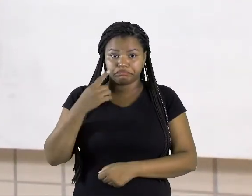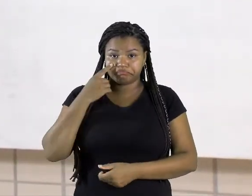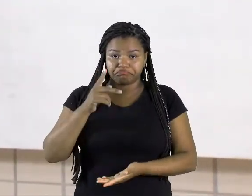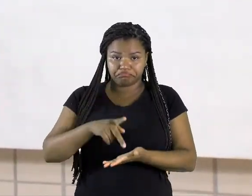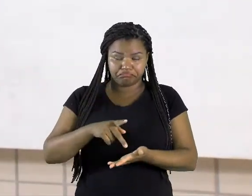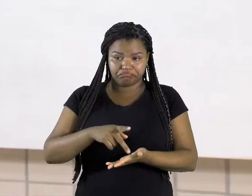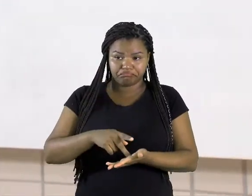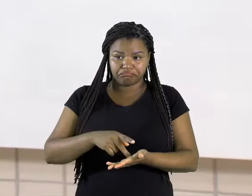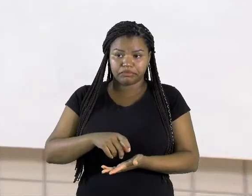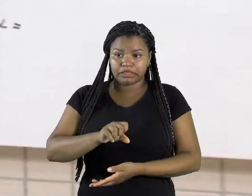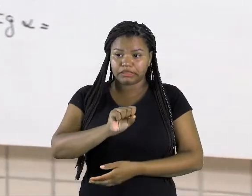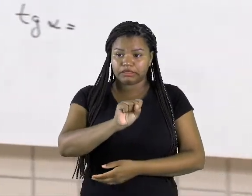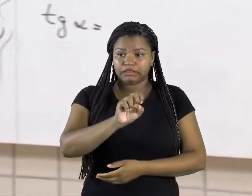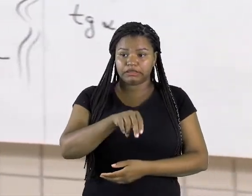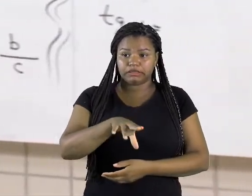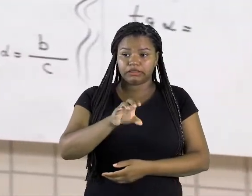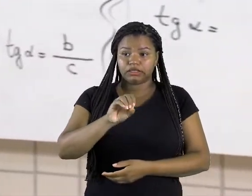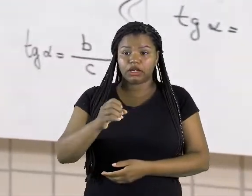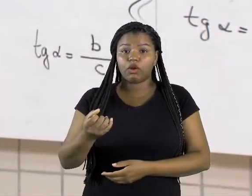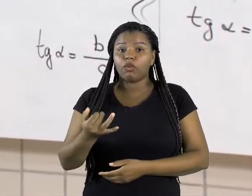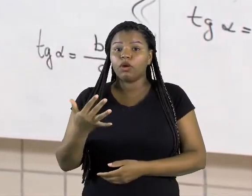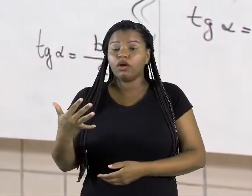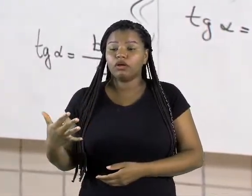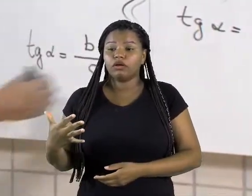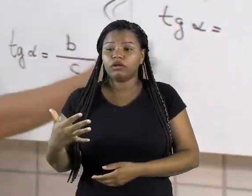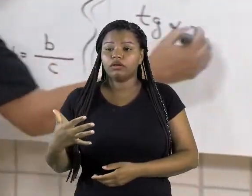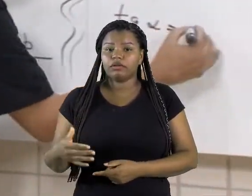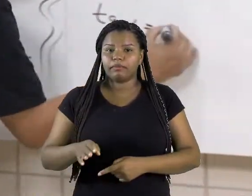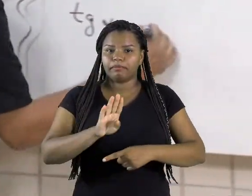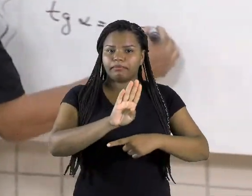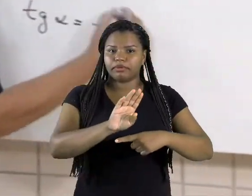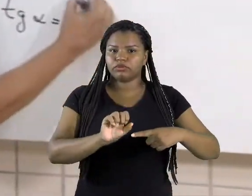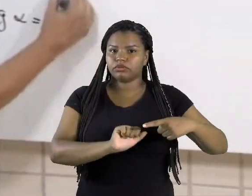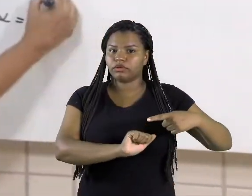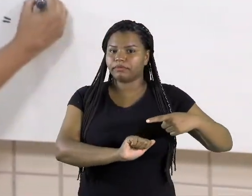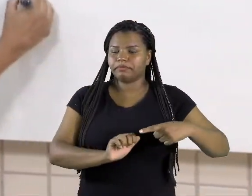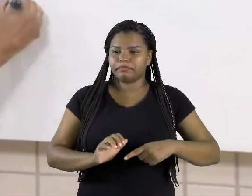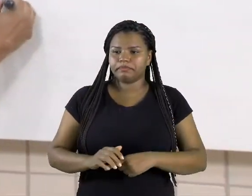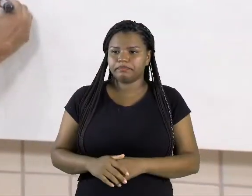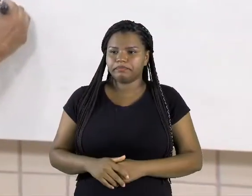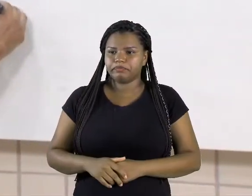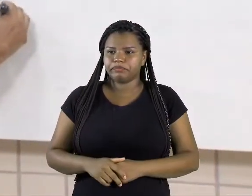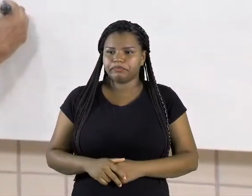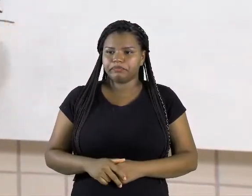Quanto é o seno desse ângulo? Seno B sobre A.